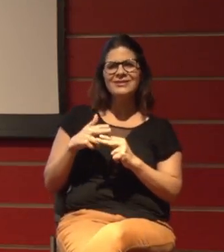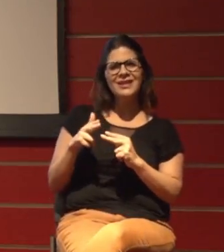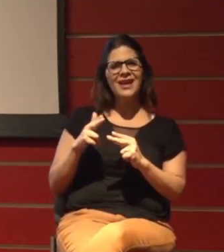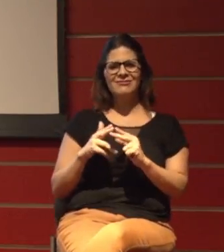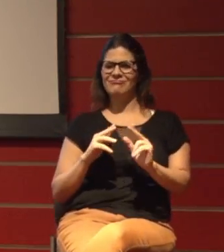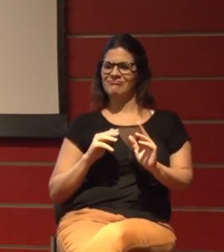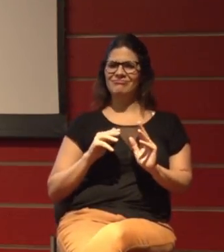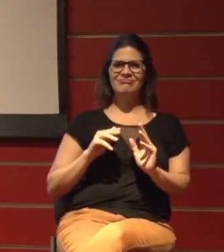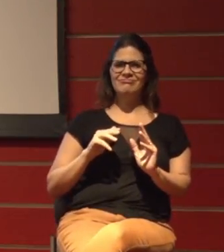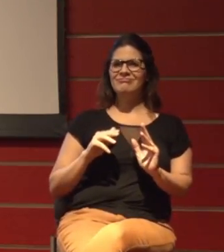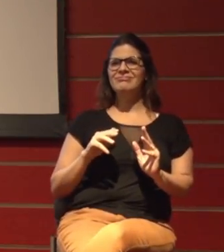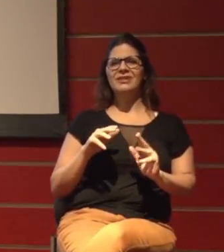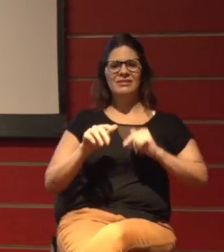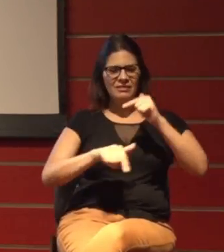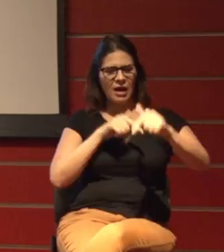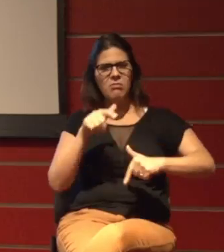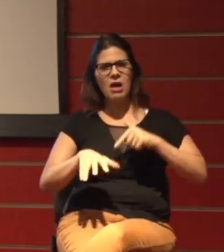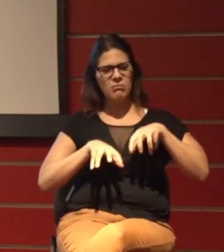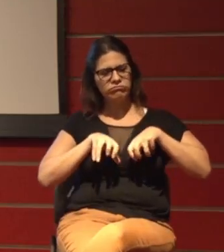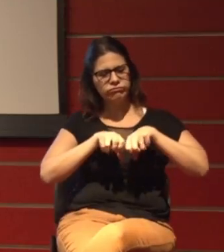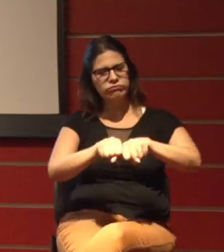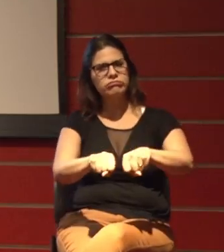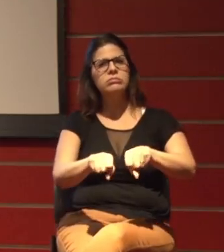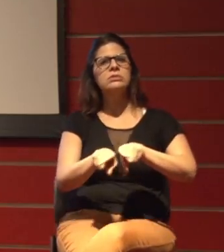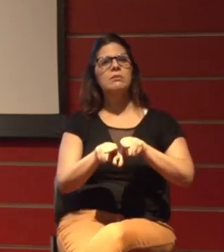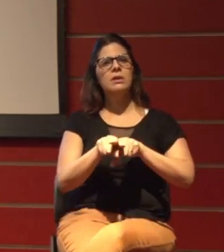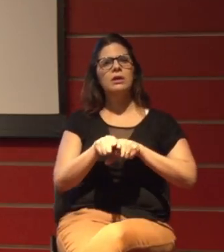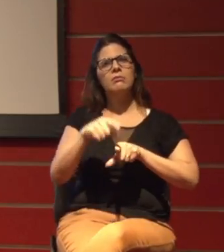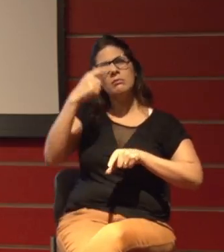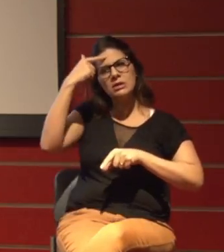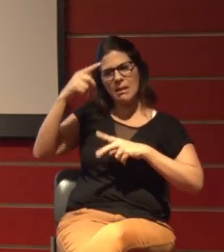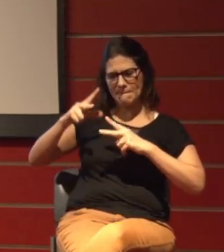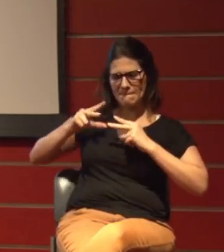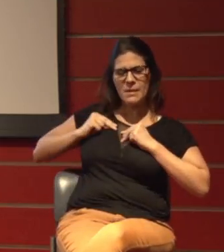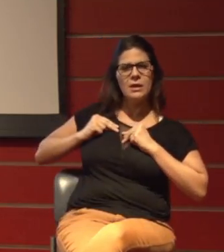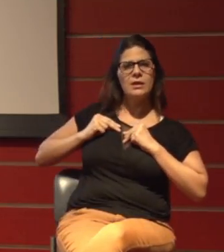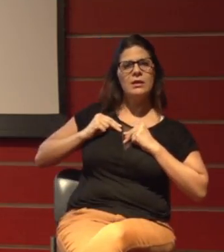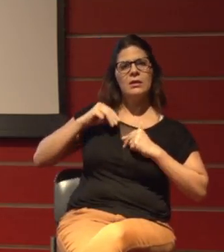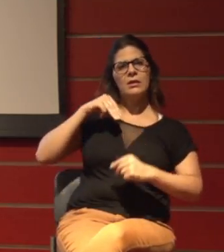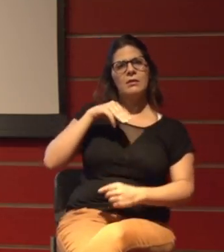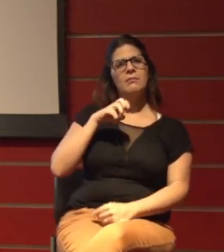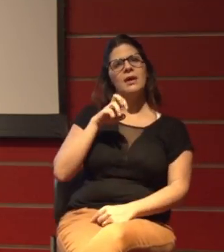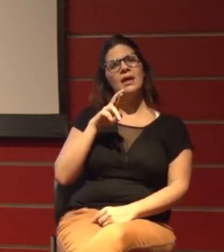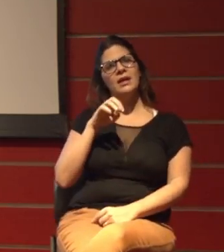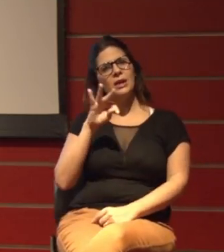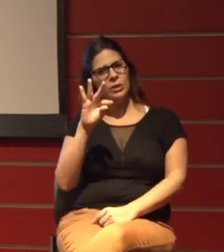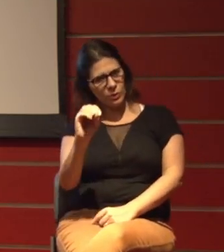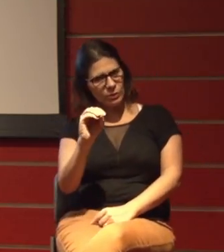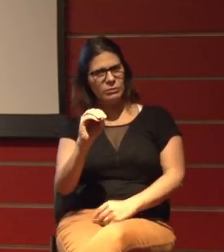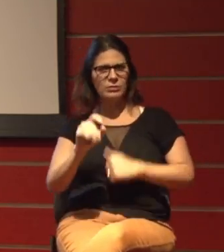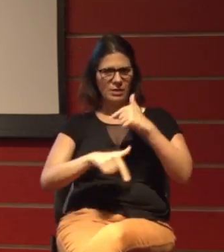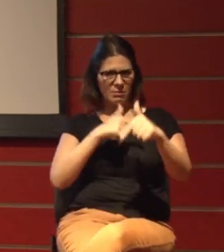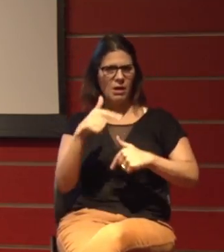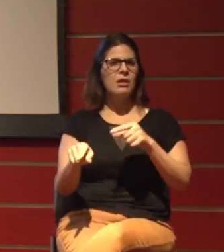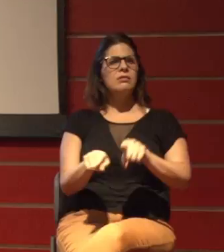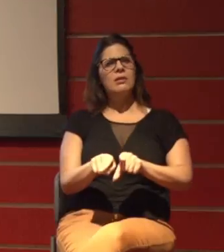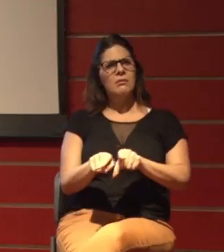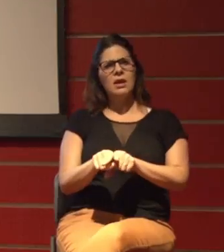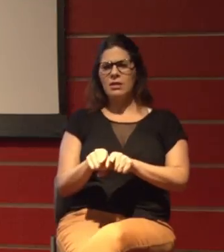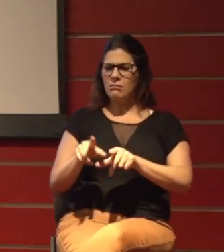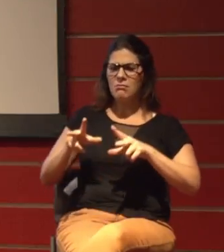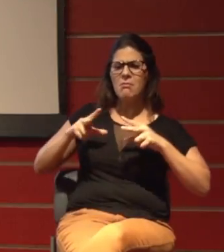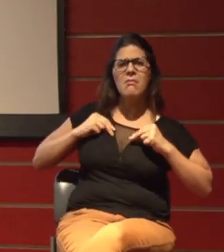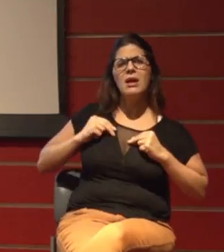trabalho essa apropriação do mérito né da do mérito do mérito do trabalho e do mérito cultural da feitura